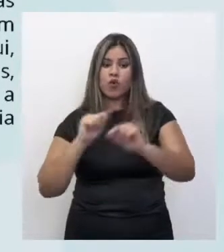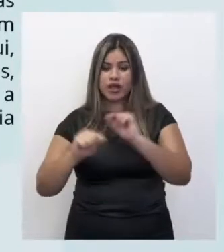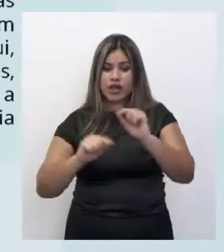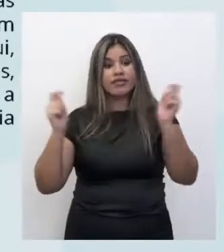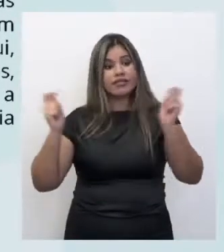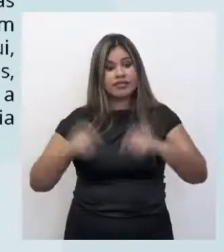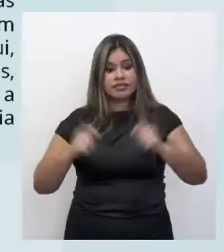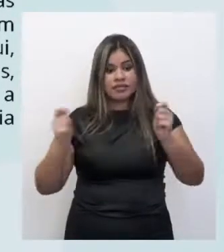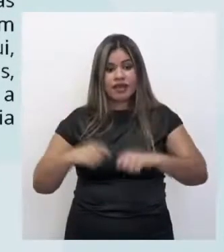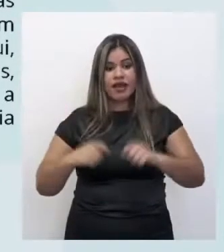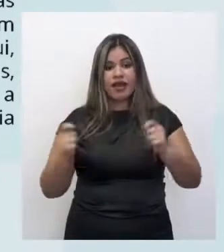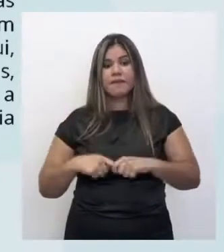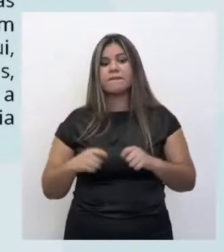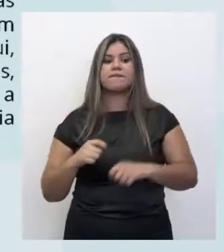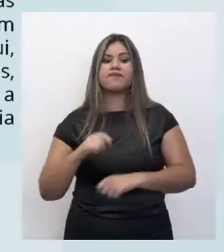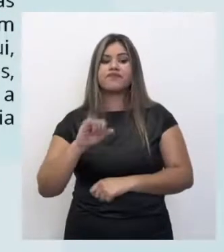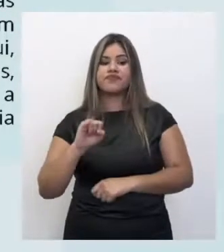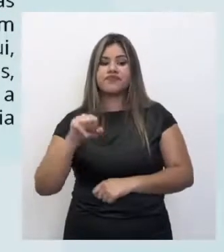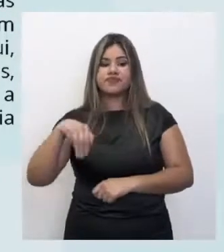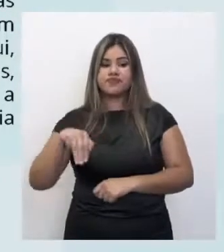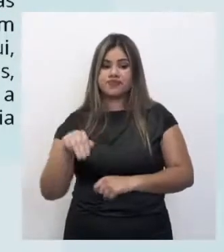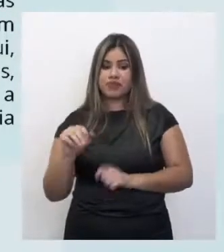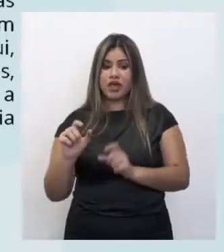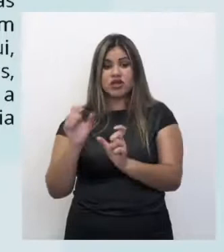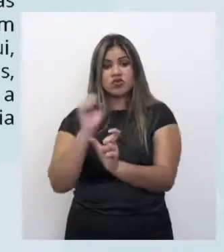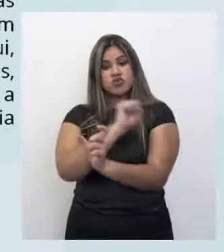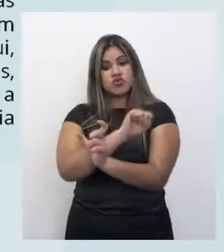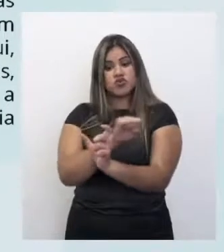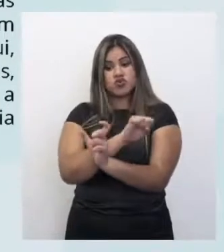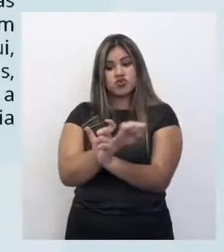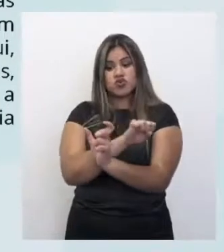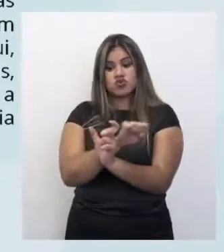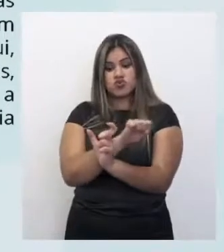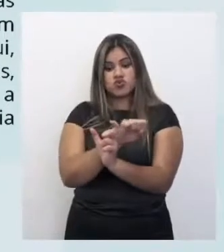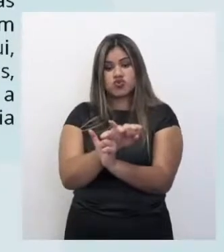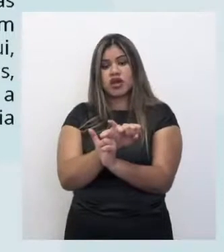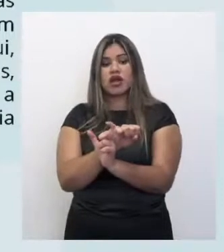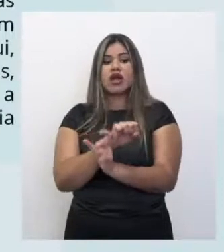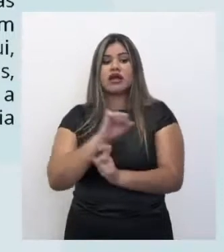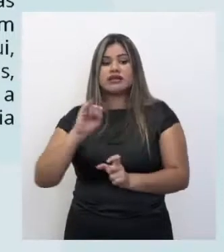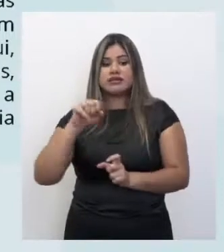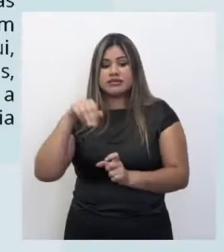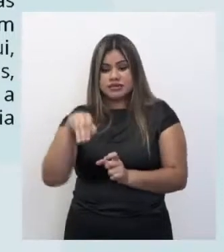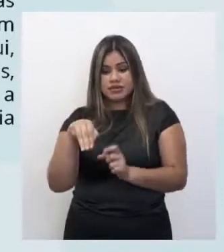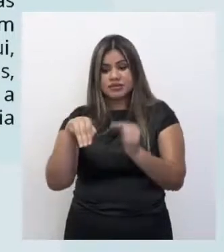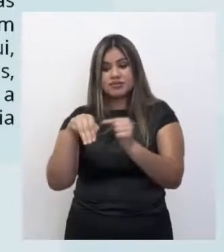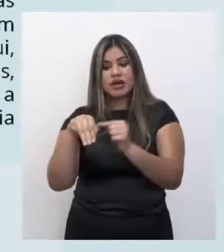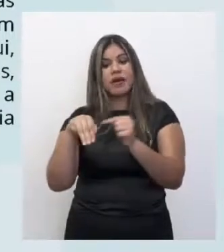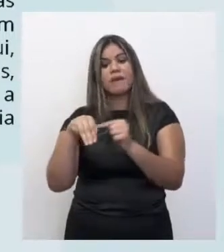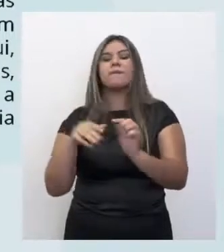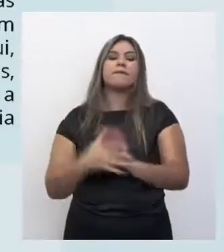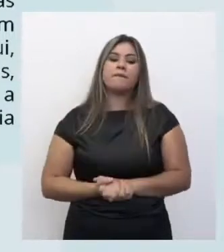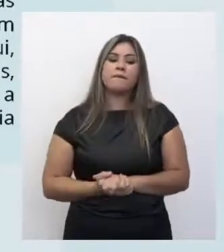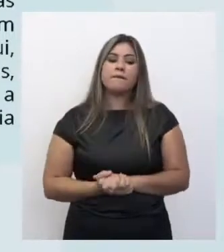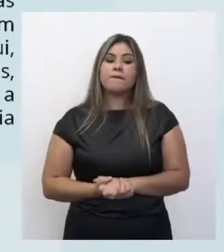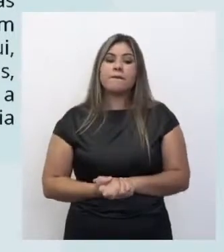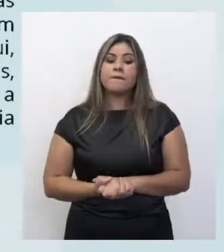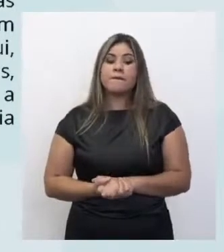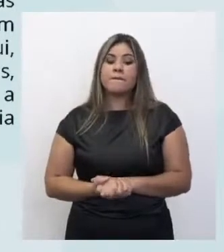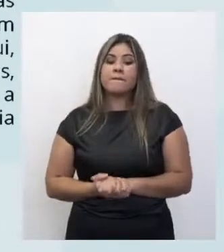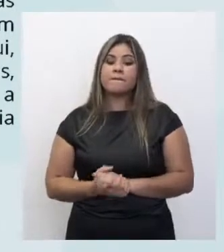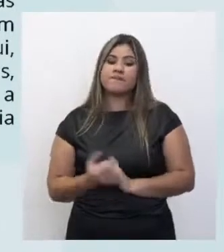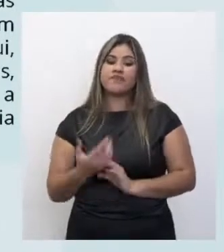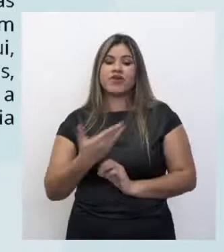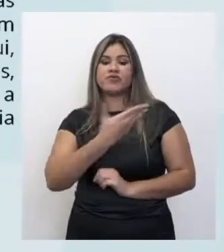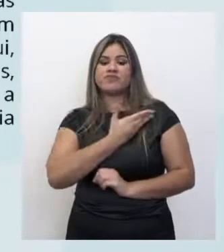ism aí, a gente chama isso aí de sufixo, não? Então, as palavras que terminam com ism, elas são formadas aí. Então, a gente tem